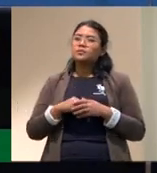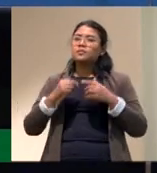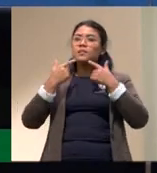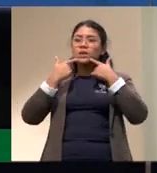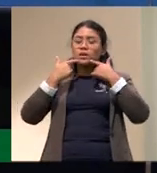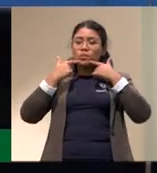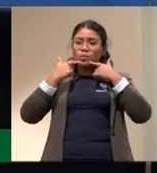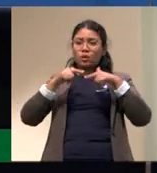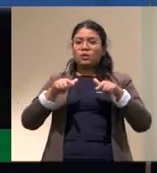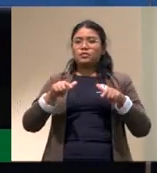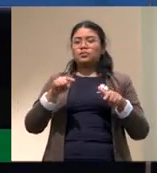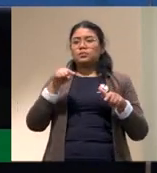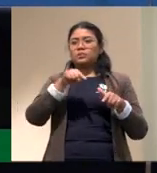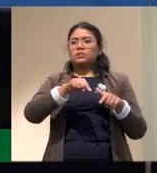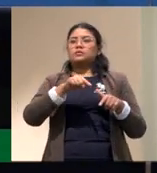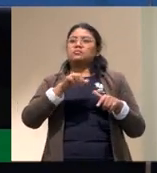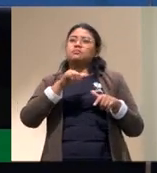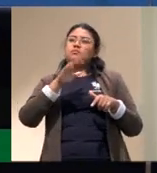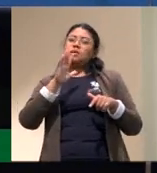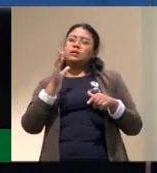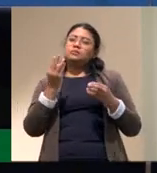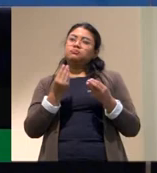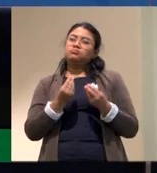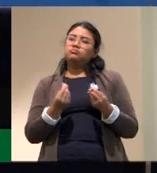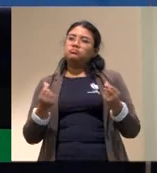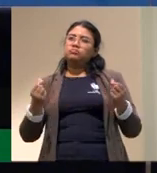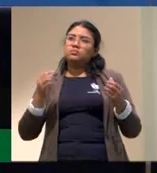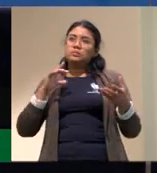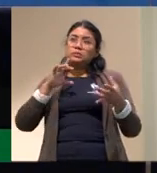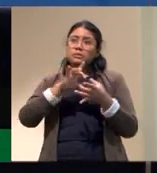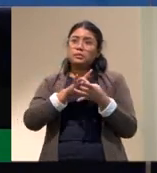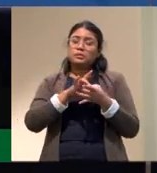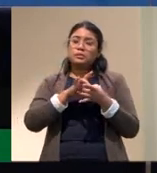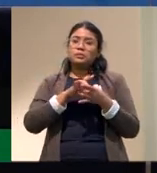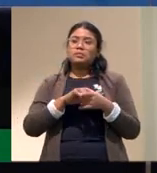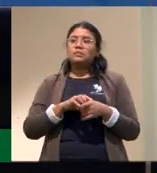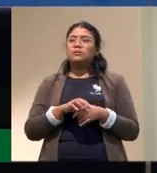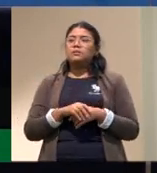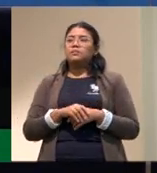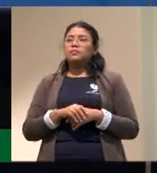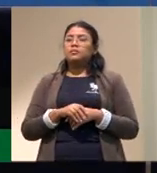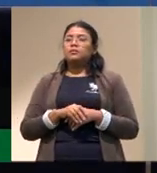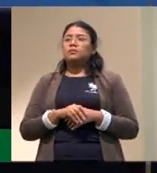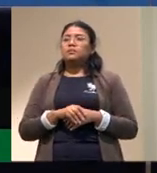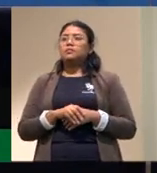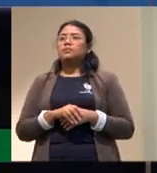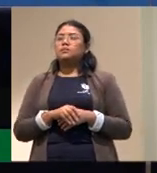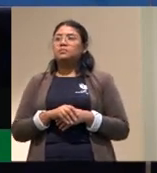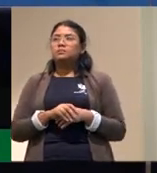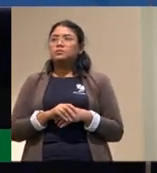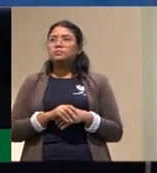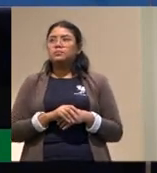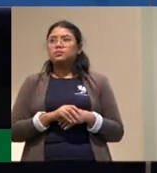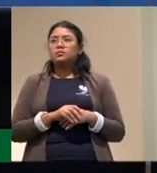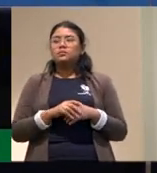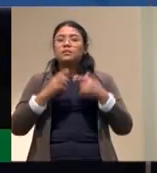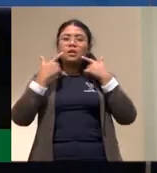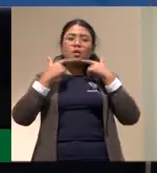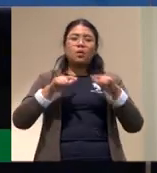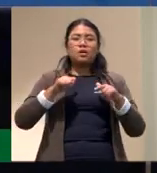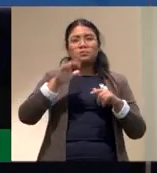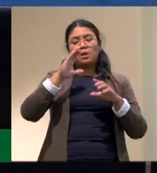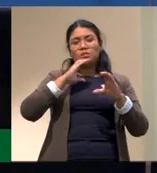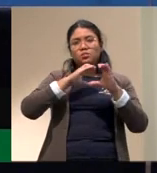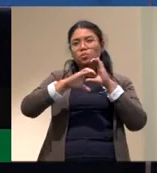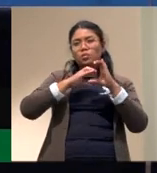restrito, ele ficaria delimitado a uma ideia da linguagem, talvez, como mera comunicação e